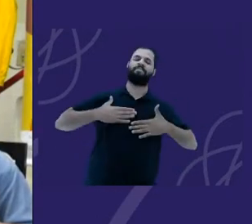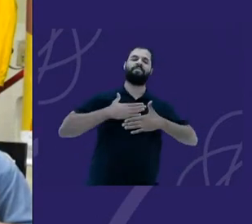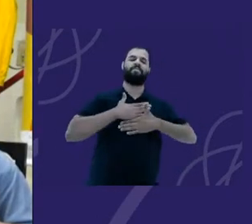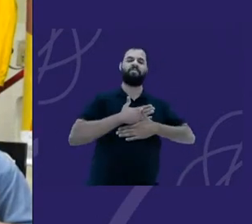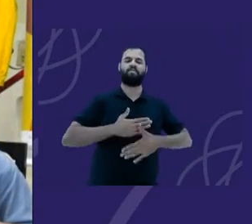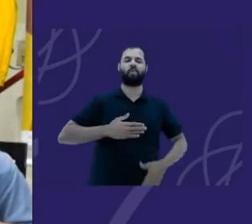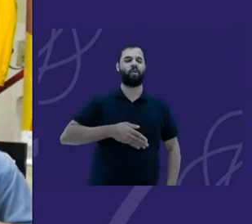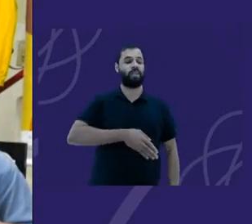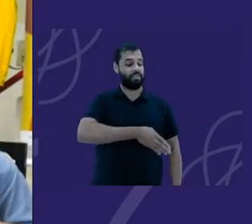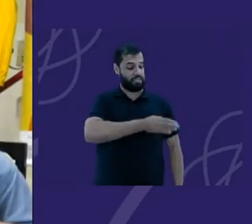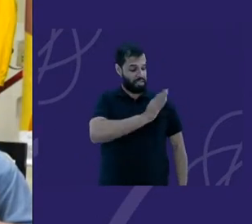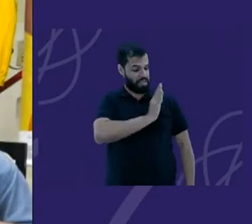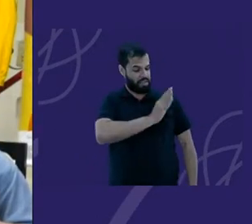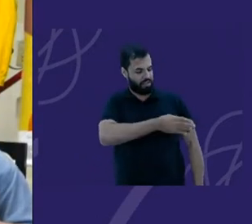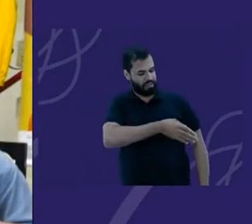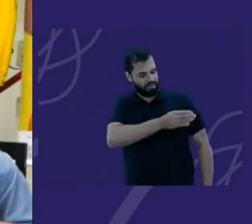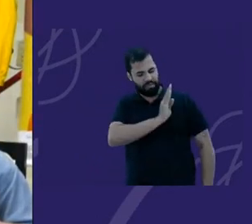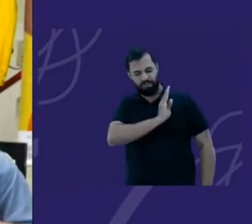Meu